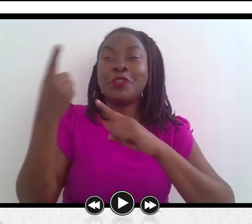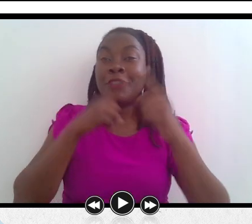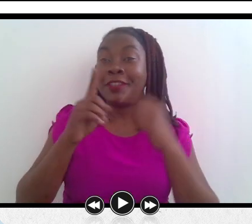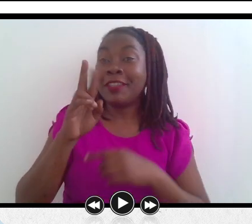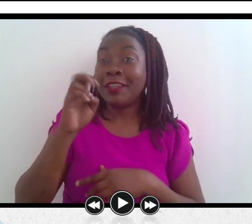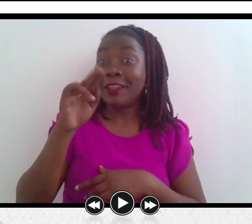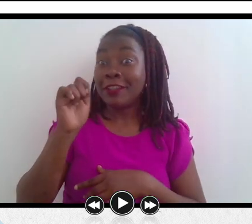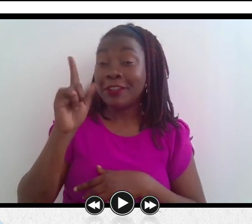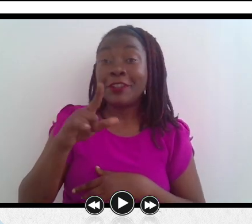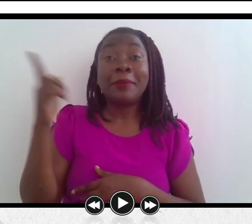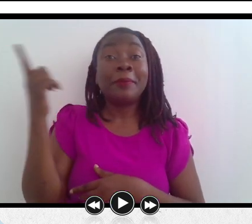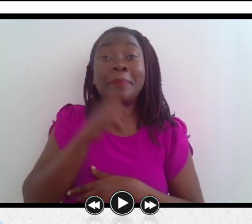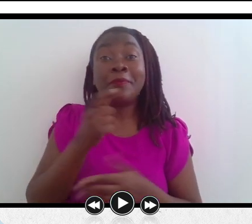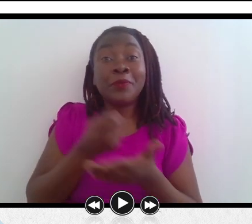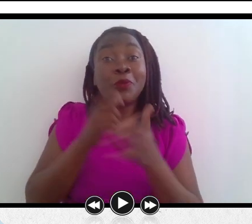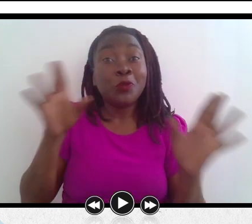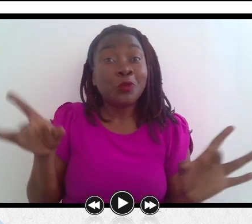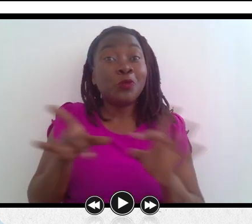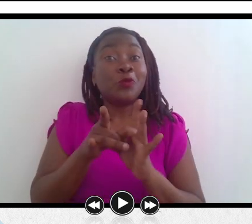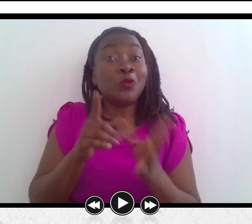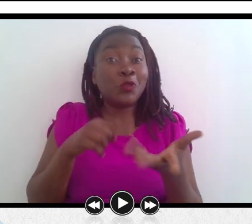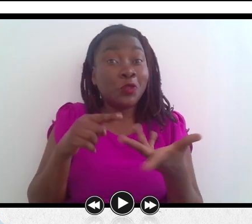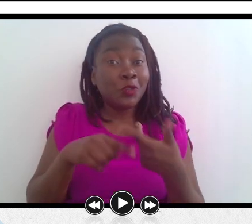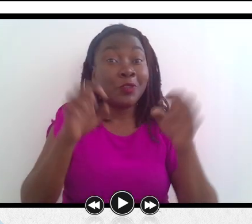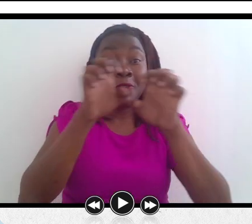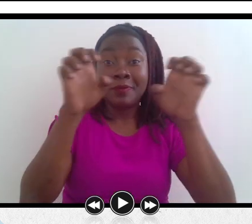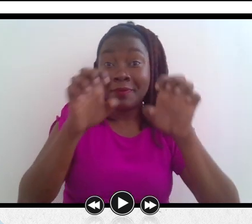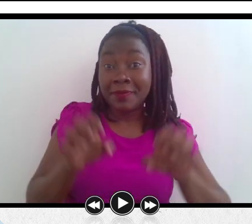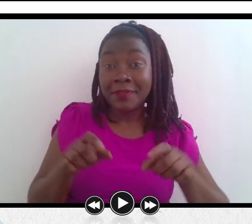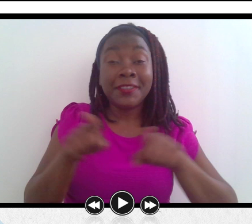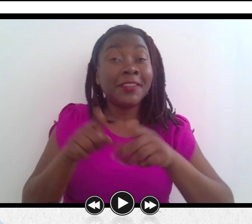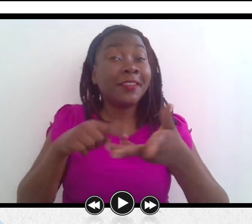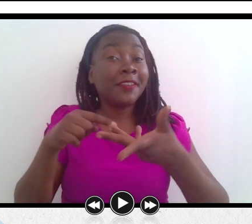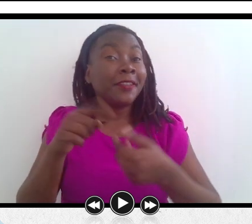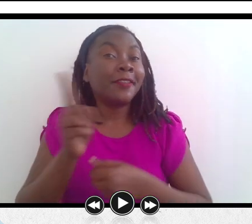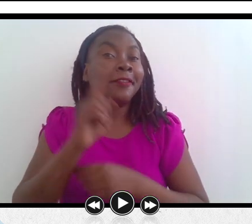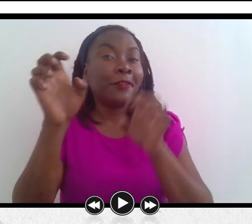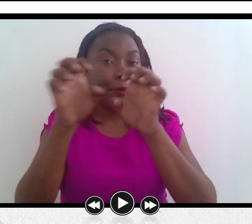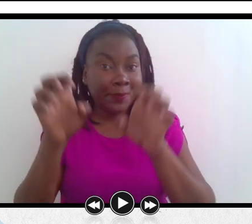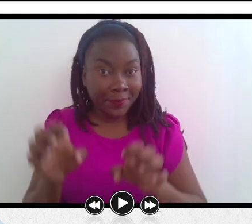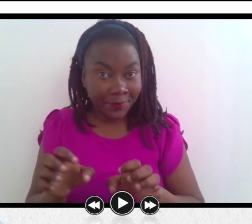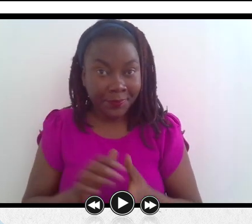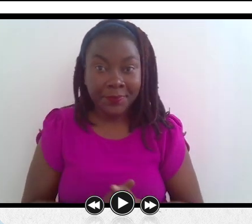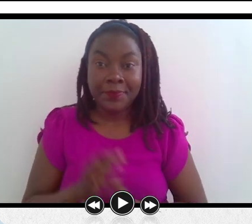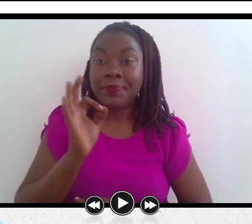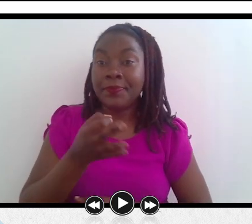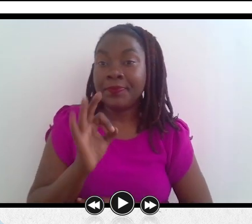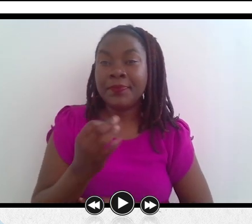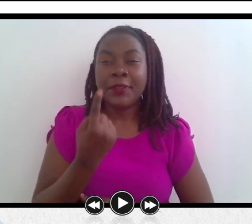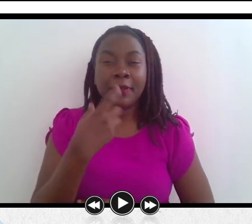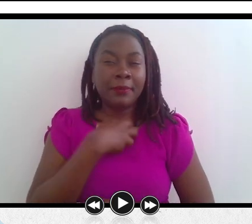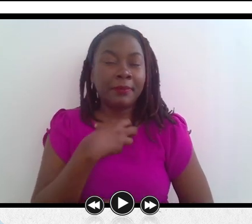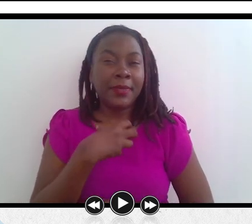que vai ir para uma casa de bomba. Todas essas medidas de mobilização socioambiental e educação ambiental são fundamentais.